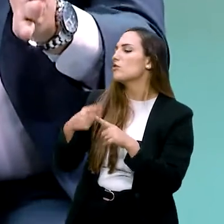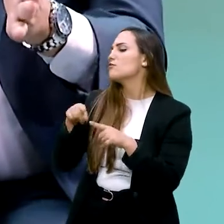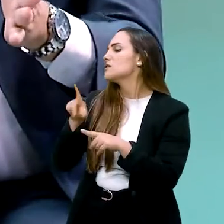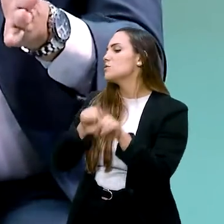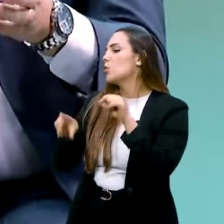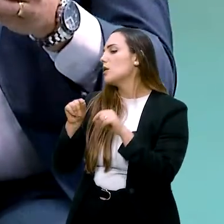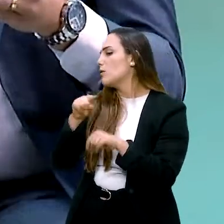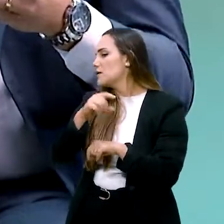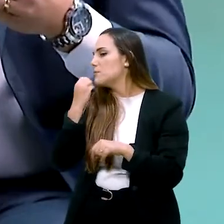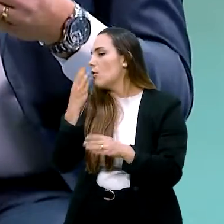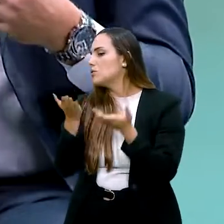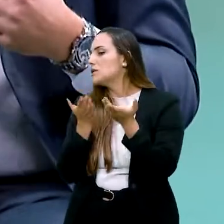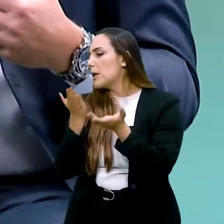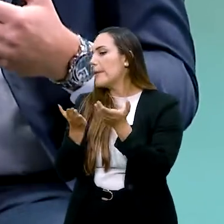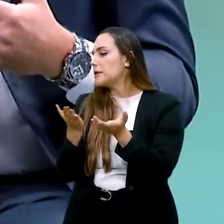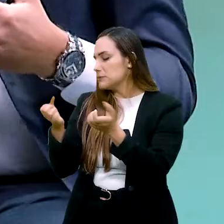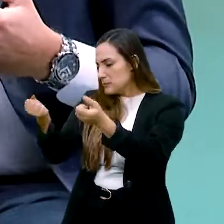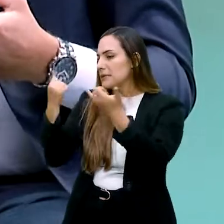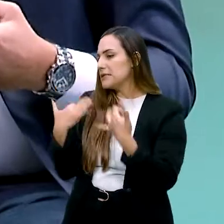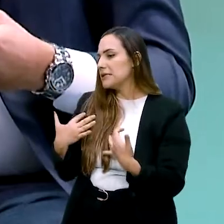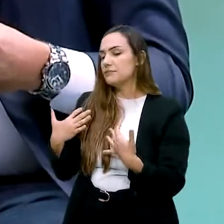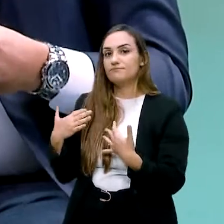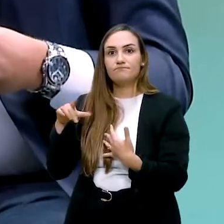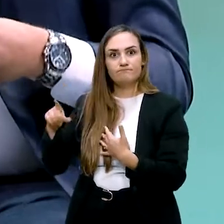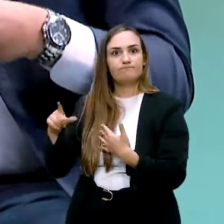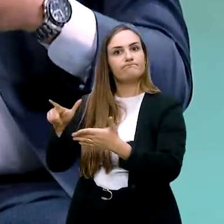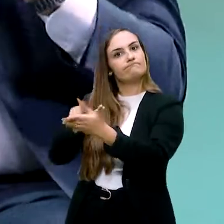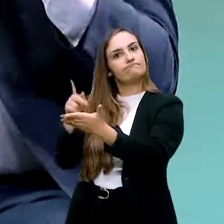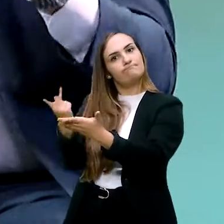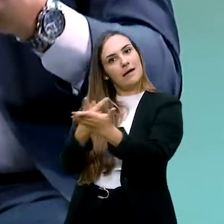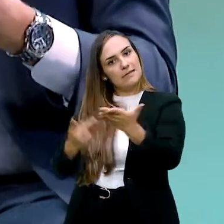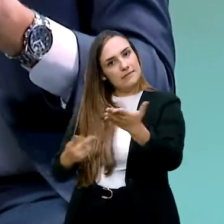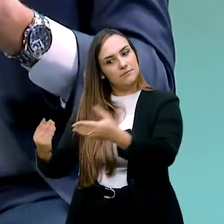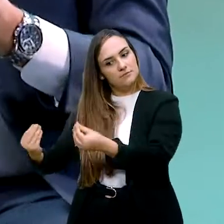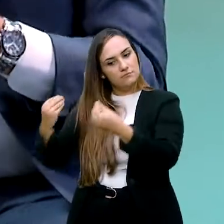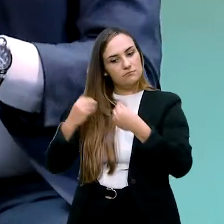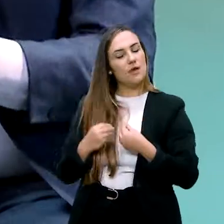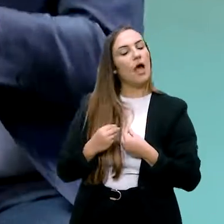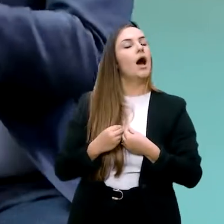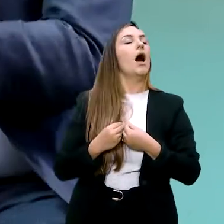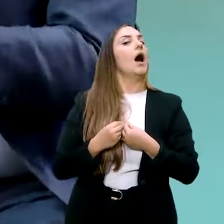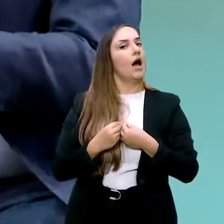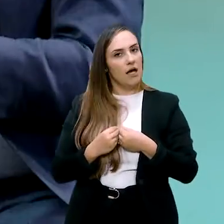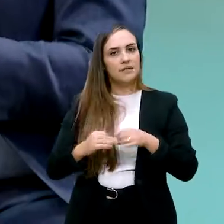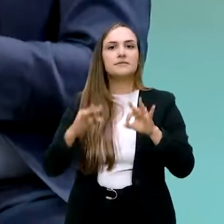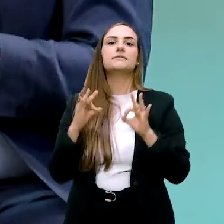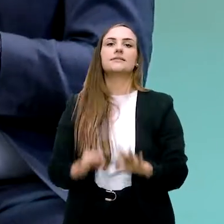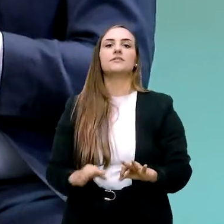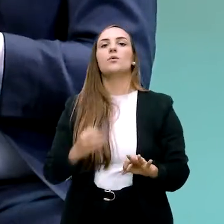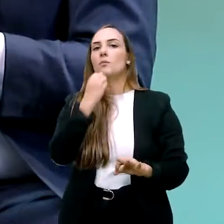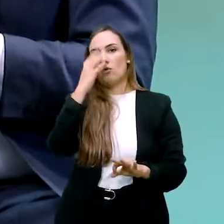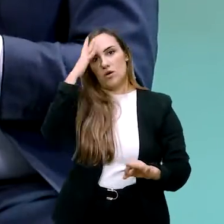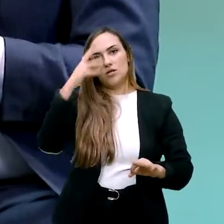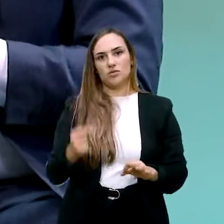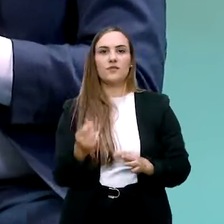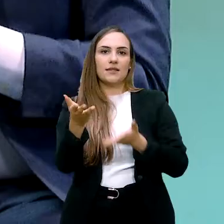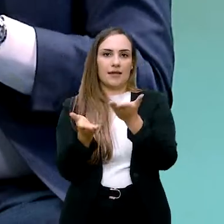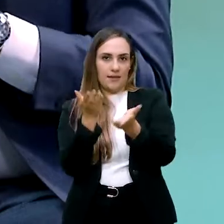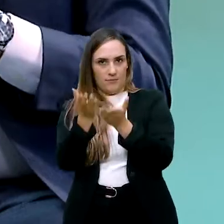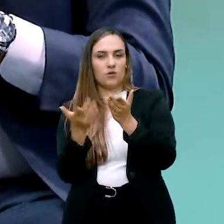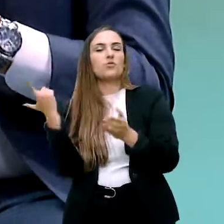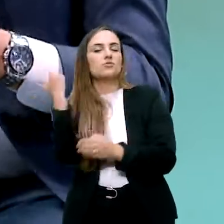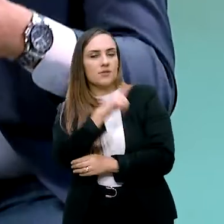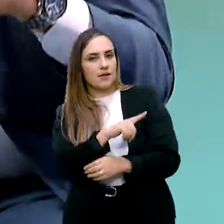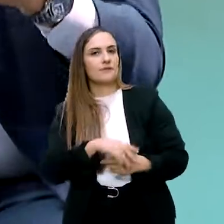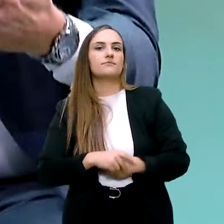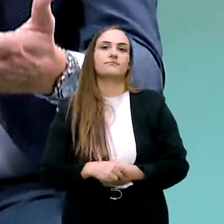aquele determinado tratamento? Para que ele tenha ali pontos de convicção e, desta forma, decidir